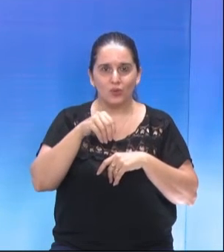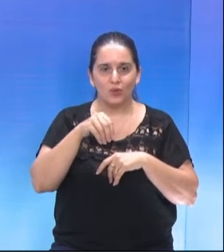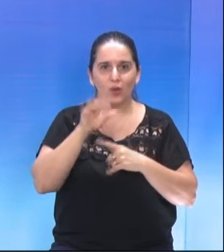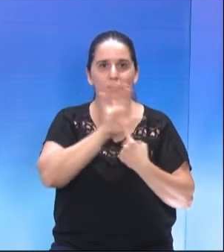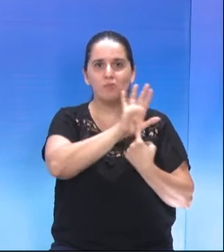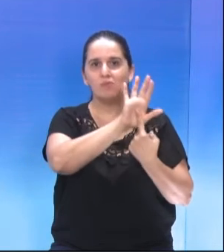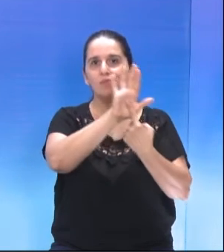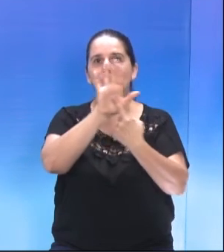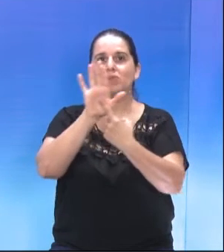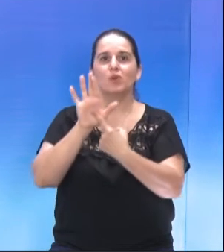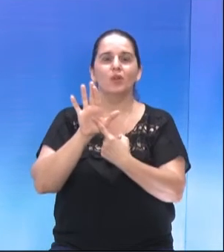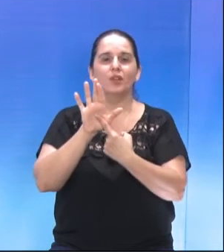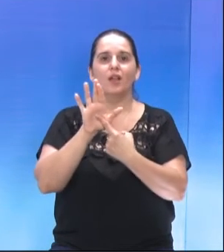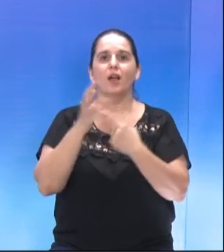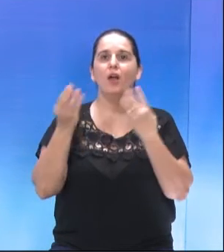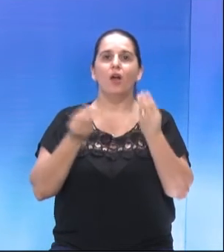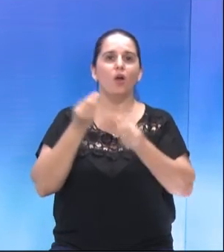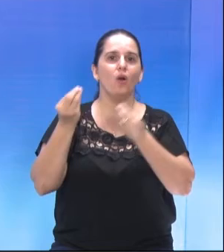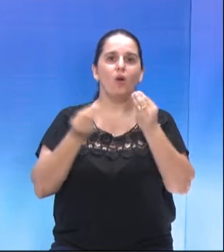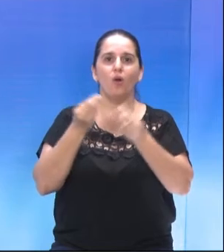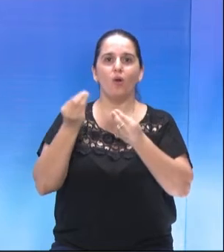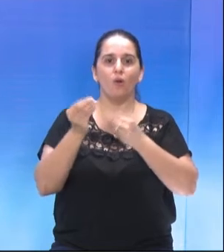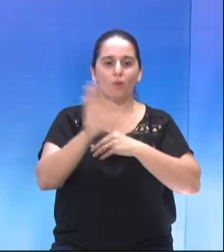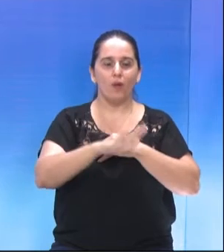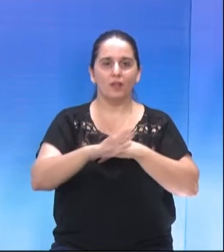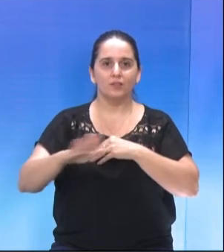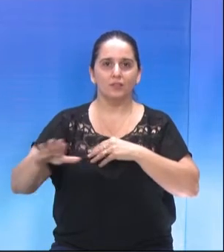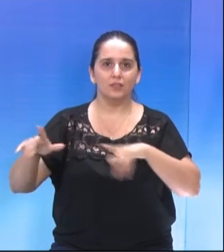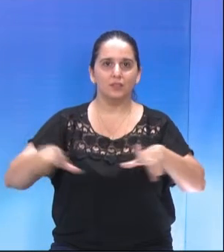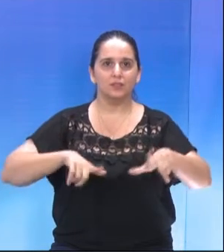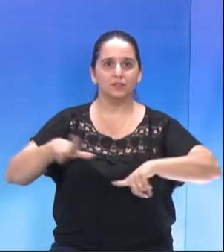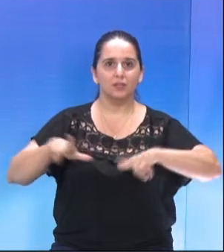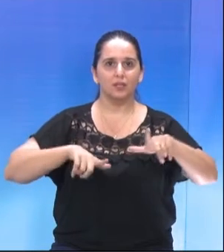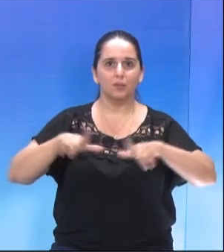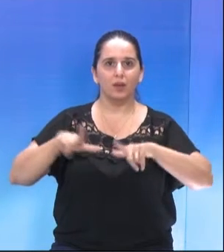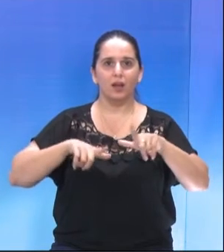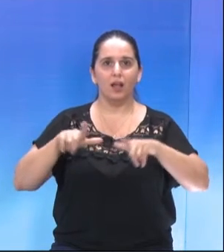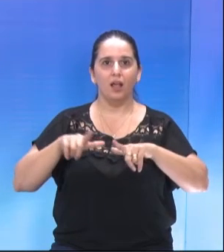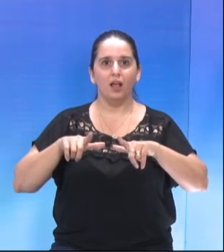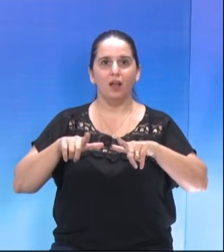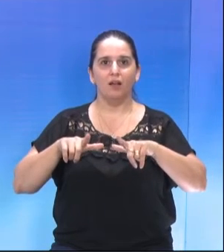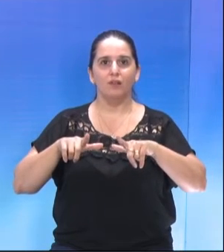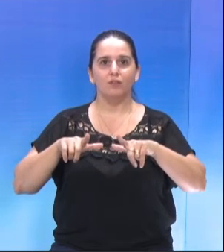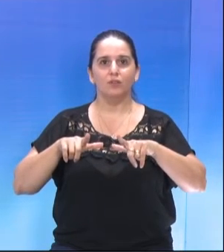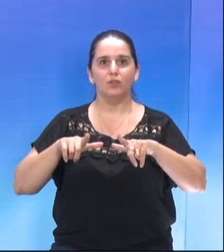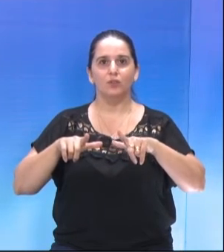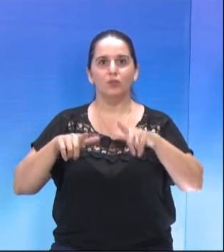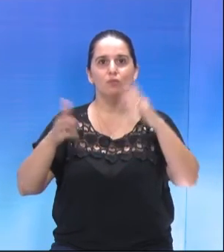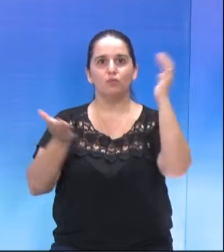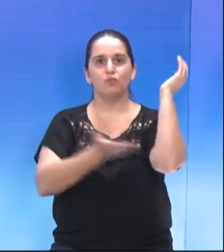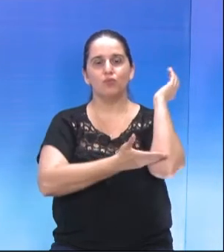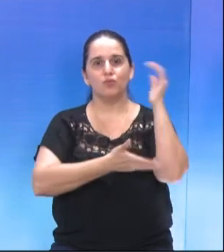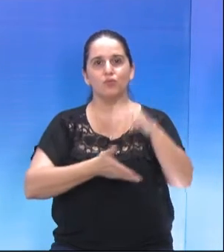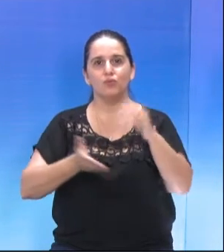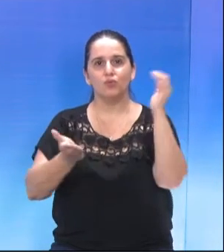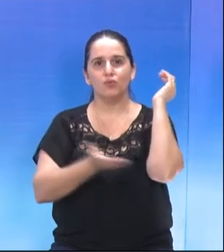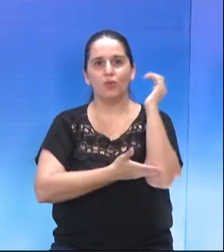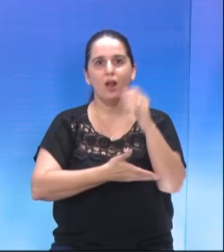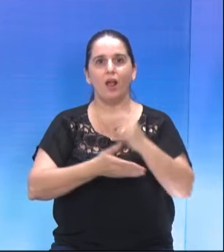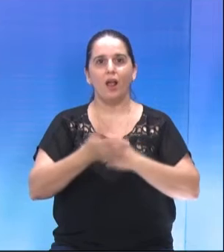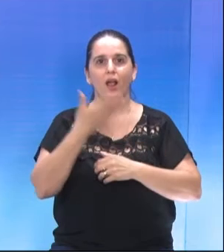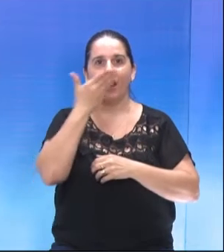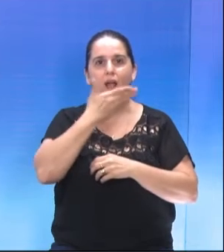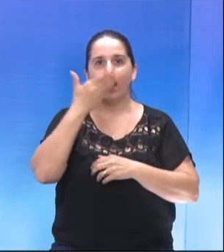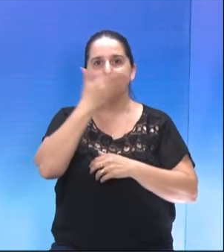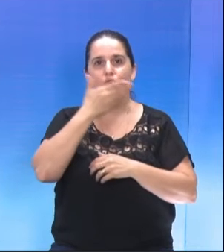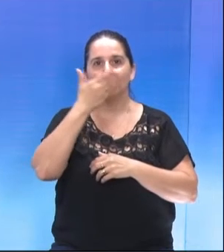para representar as crianças que trabalhavam na produção de cana-de-açúcar, e ele queria chamar atenção